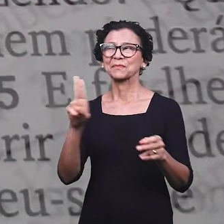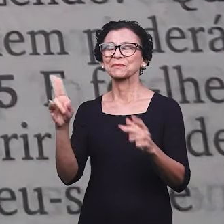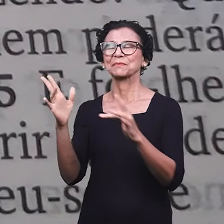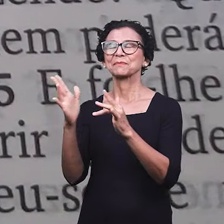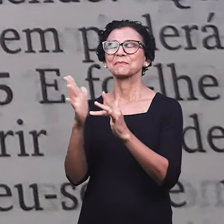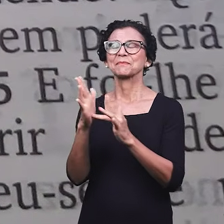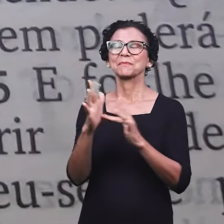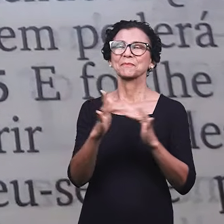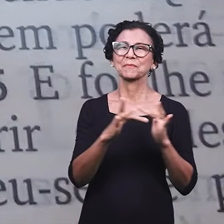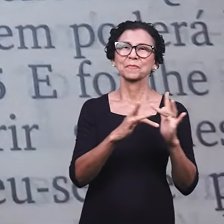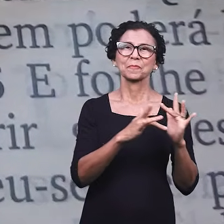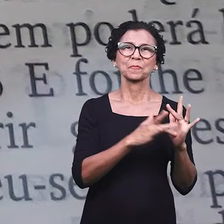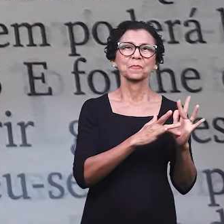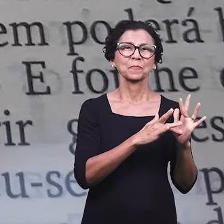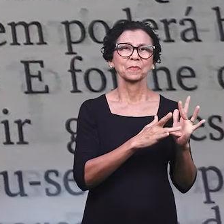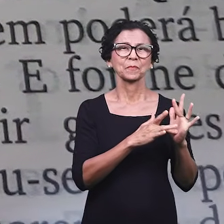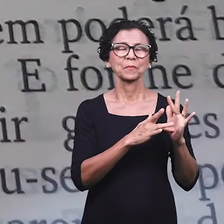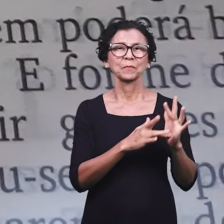vitória em Ti,